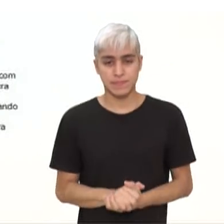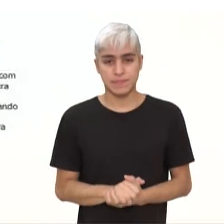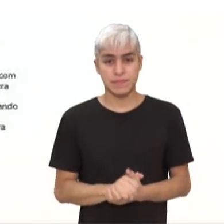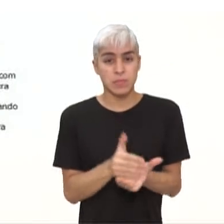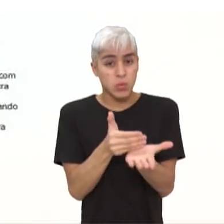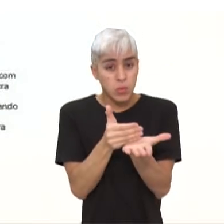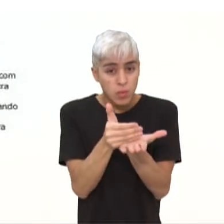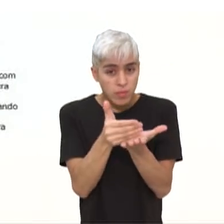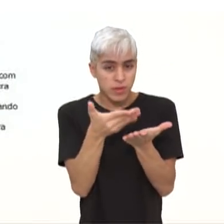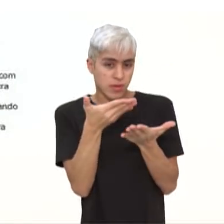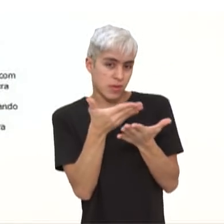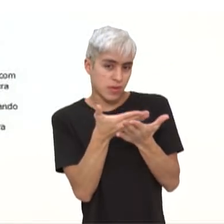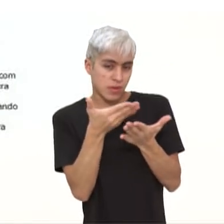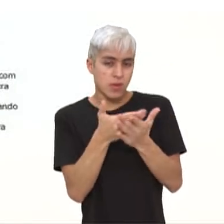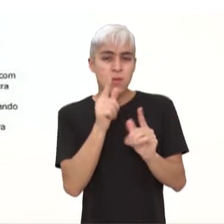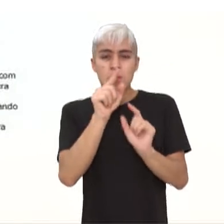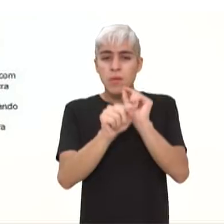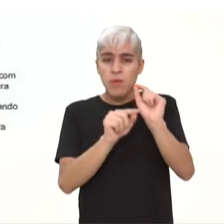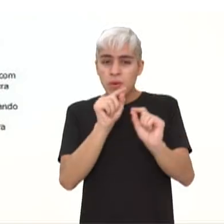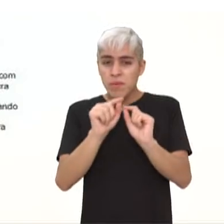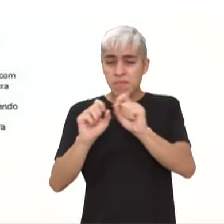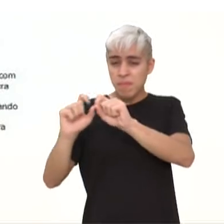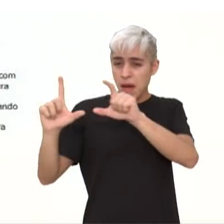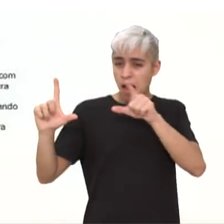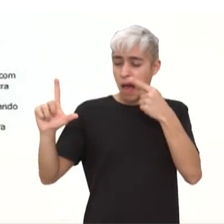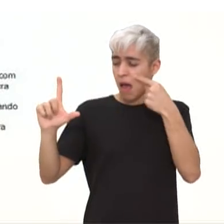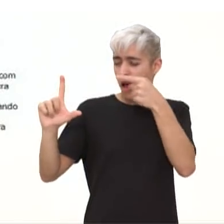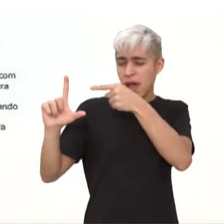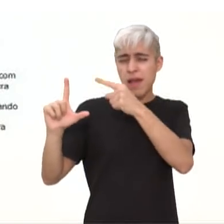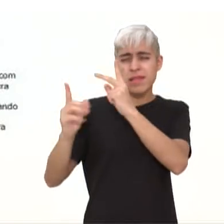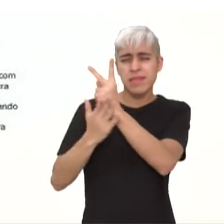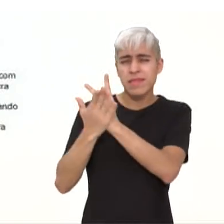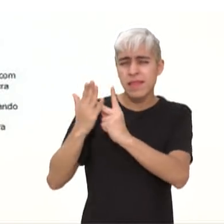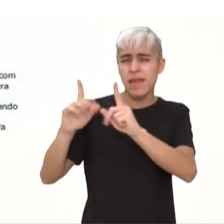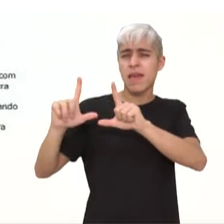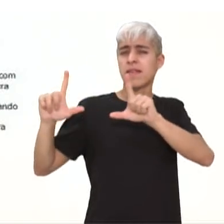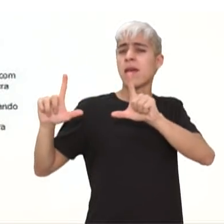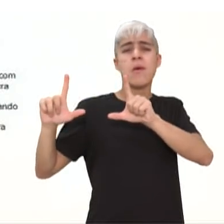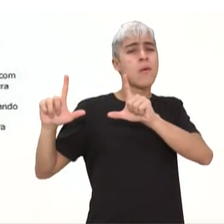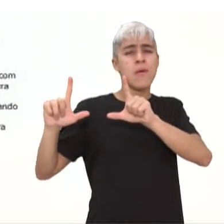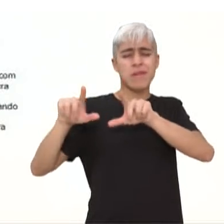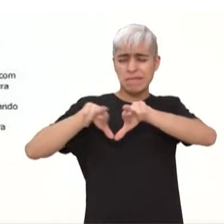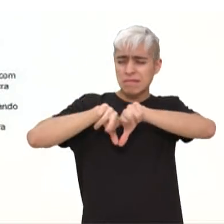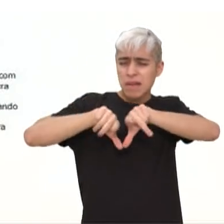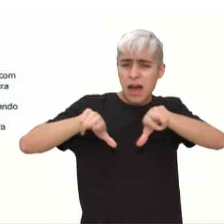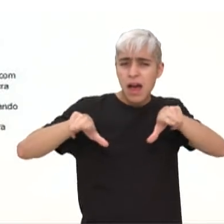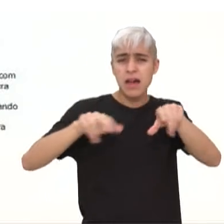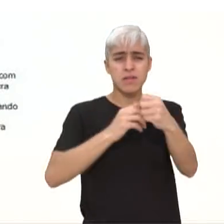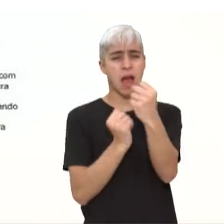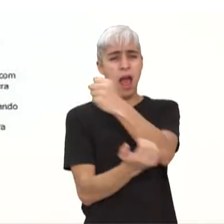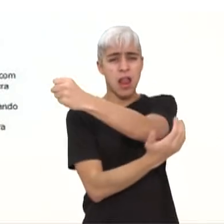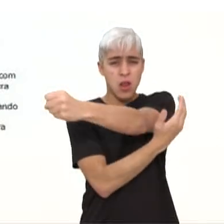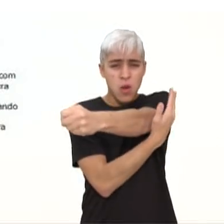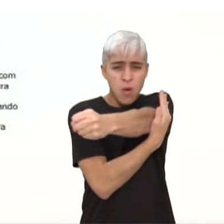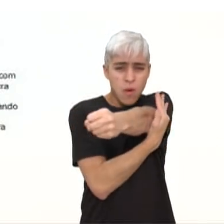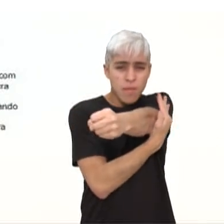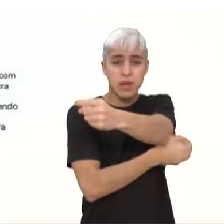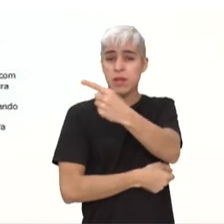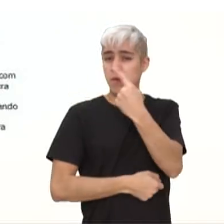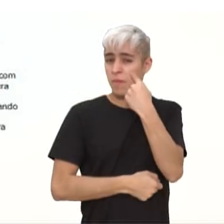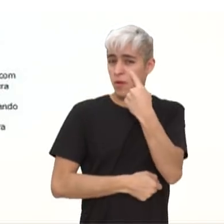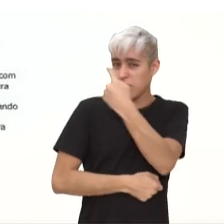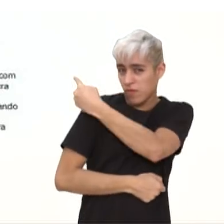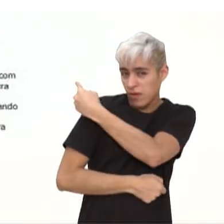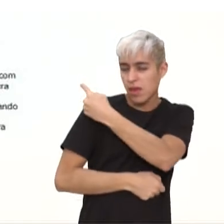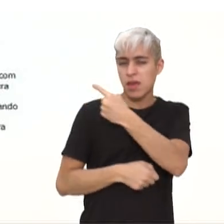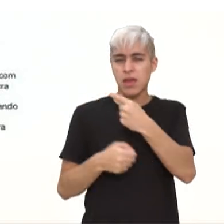começar a nossa aula, eu estou apresentando aqui com base nas imagens uma série de alongamentos. Vocês podem notar que nas primeiras imagens ela está fazendo ali